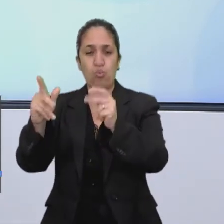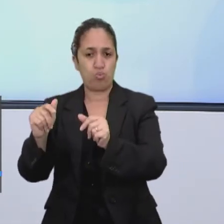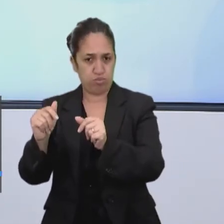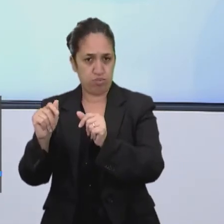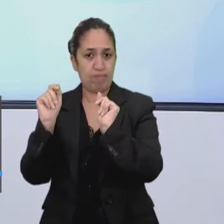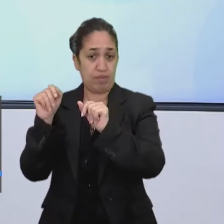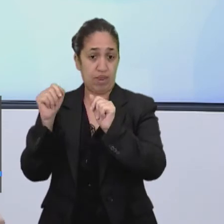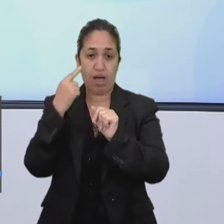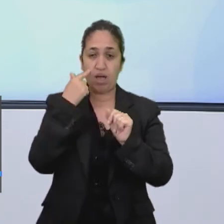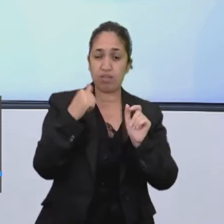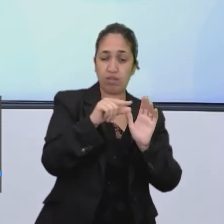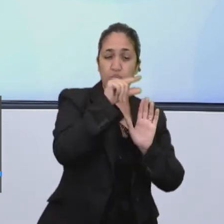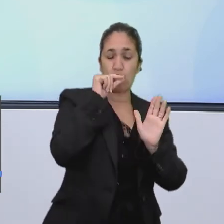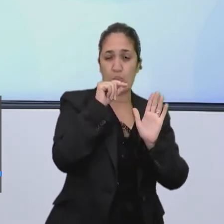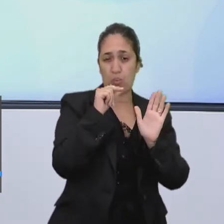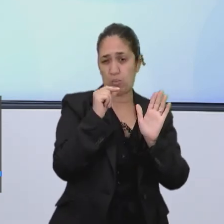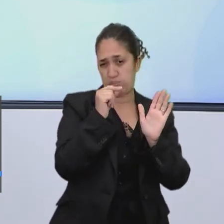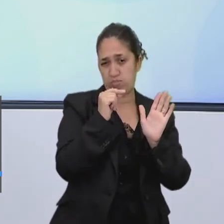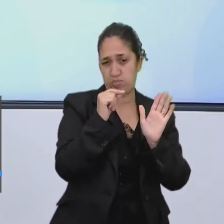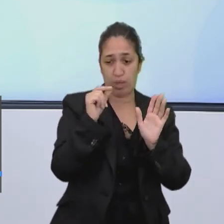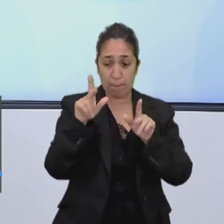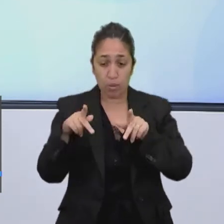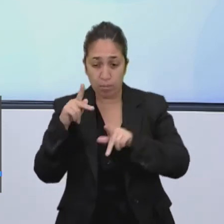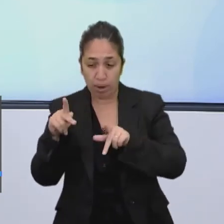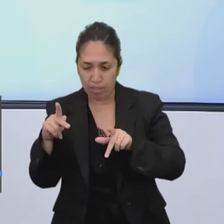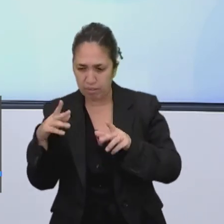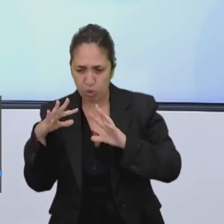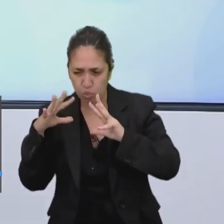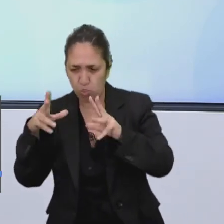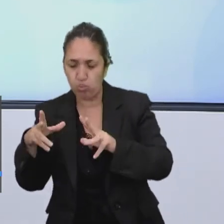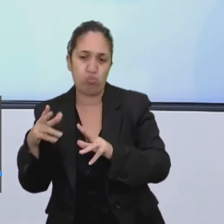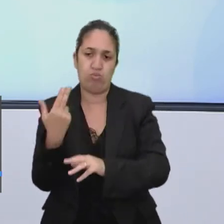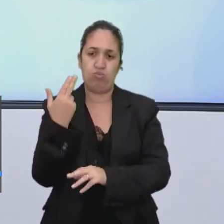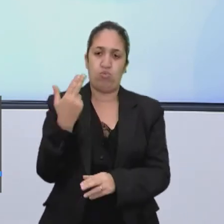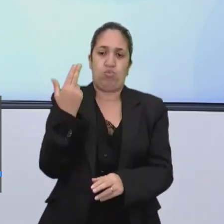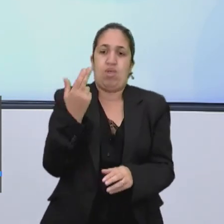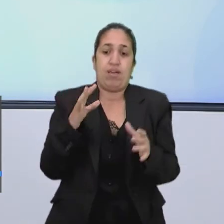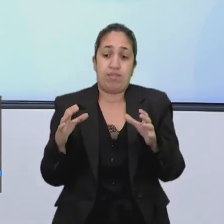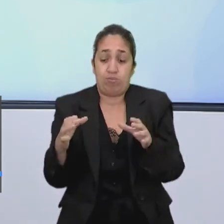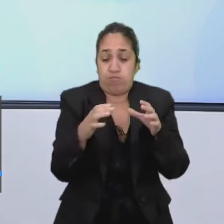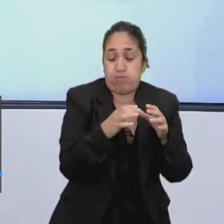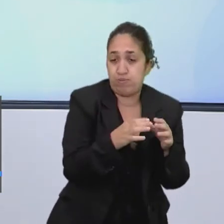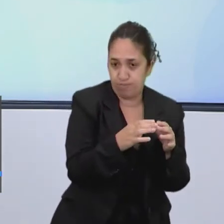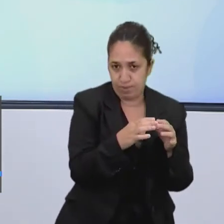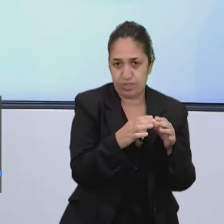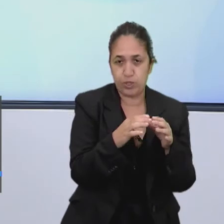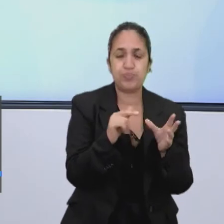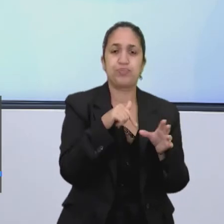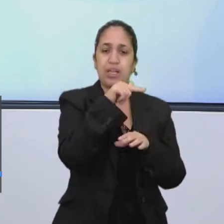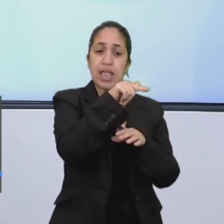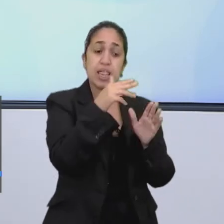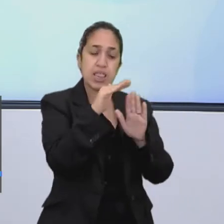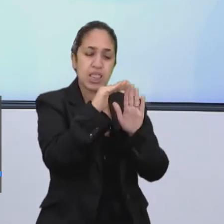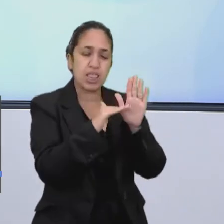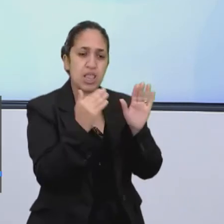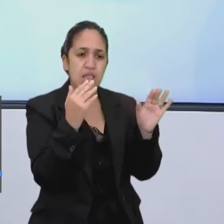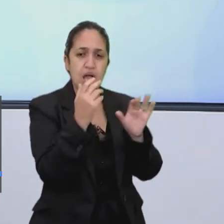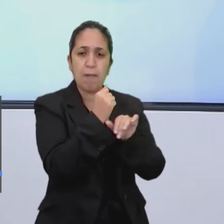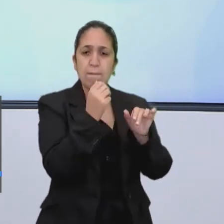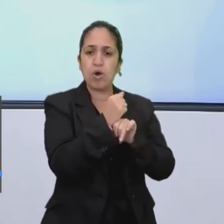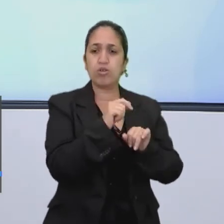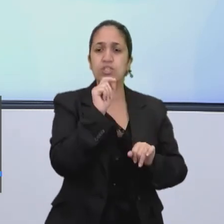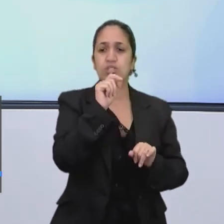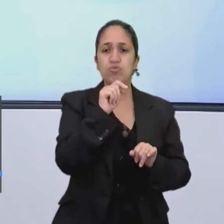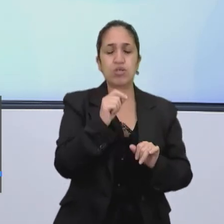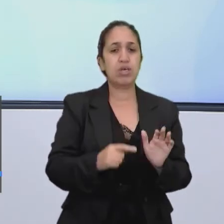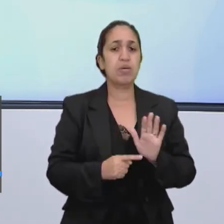peguei uma amostra, não dava para pegar a população inteira, a gente já conversou sobre isso. O resultado daquela amostra indica uma tendência,